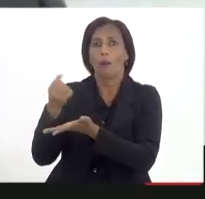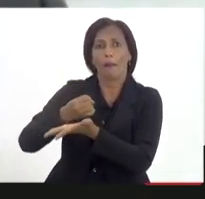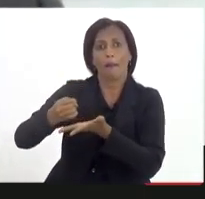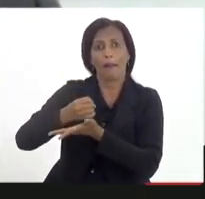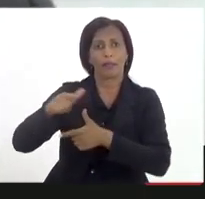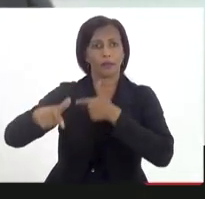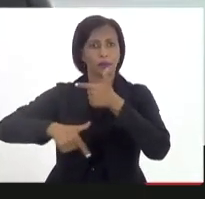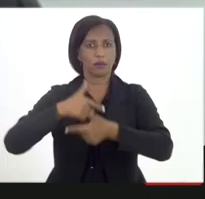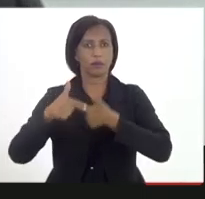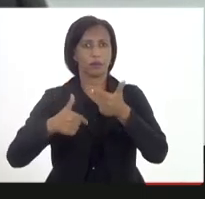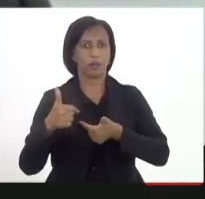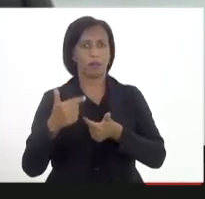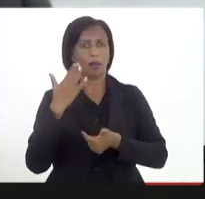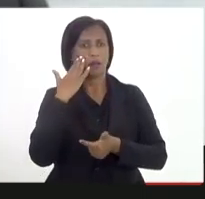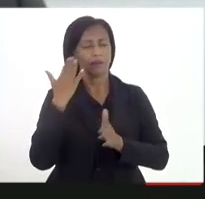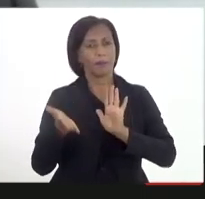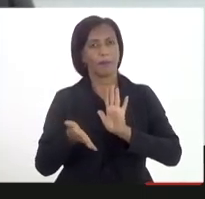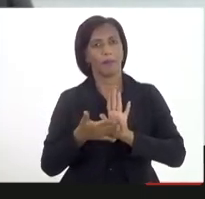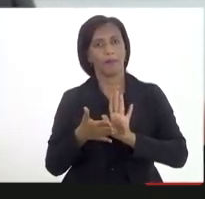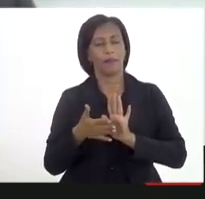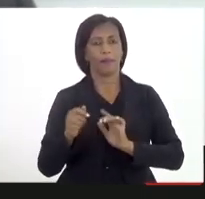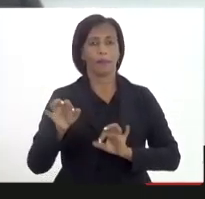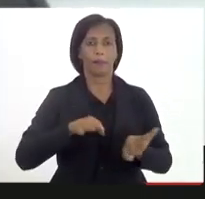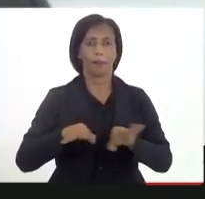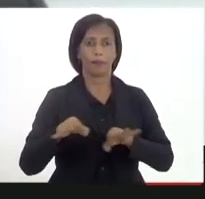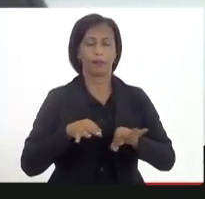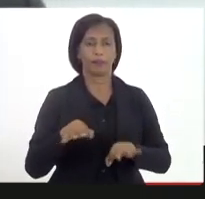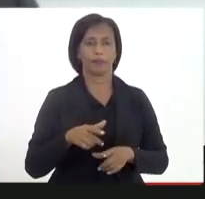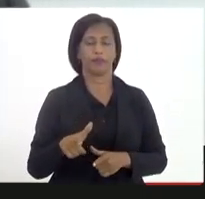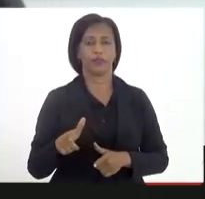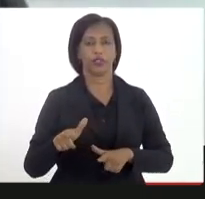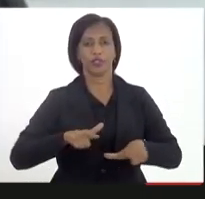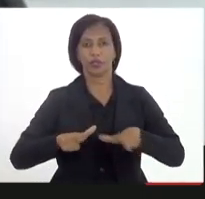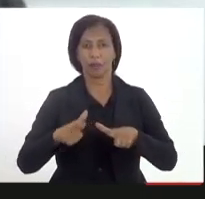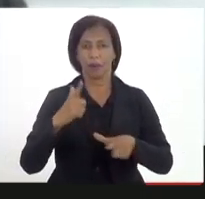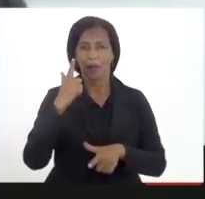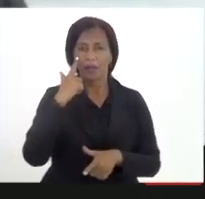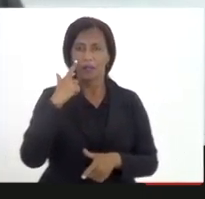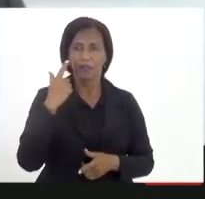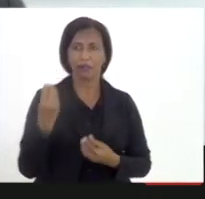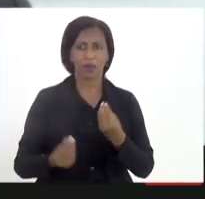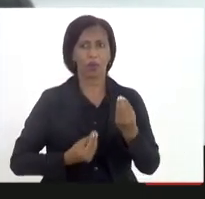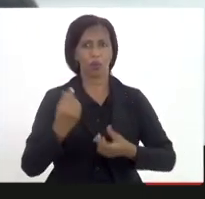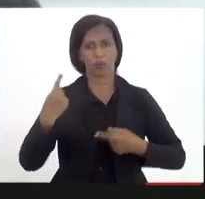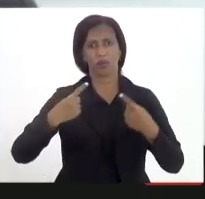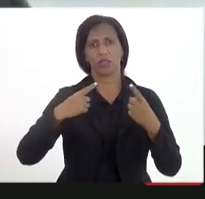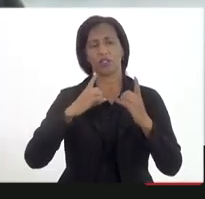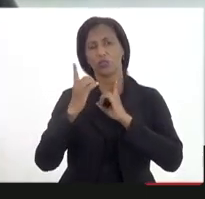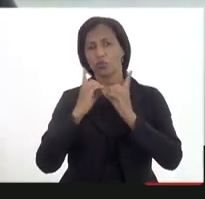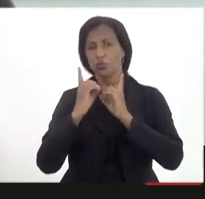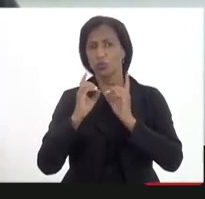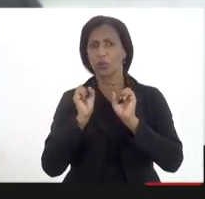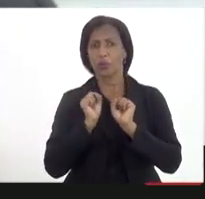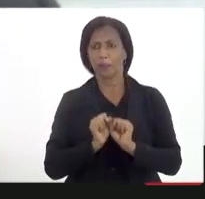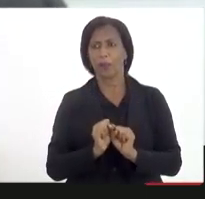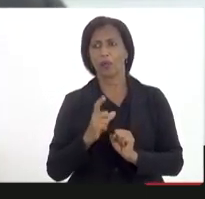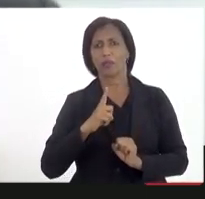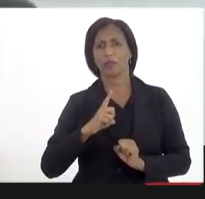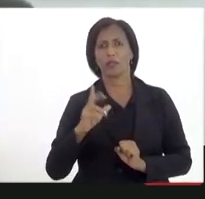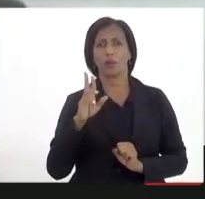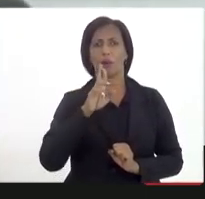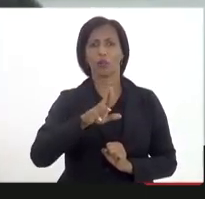a gente se debruçar a proposta que a gente se debruce é sobre Esse aspecto da instalação eventual instalação da discussão que pode ser uma resposta